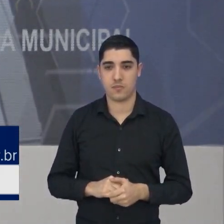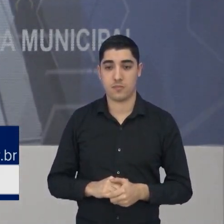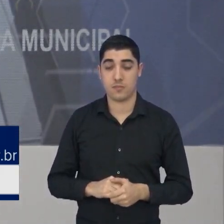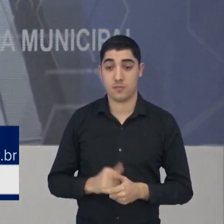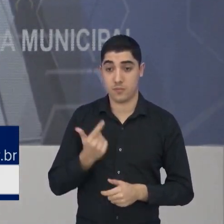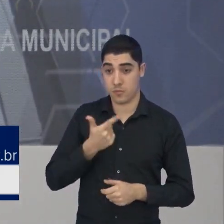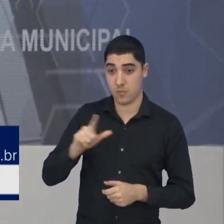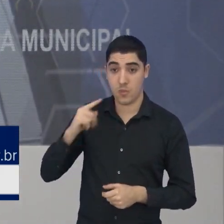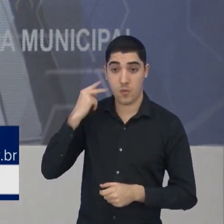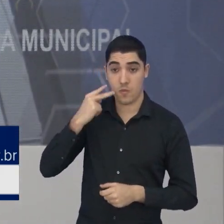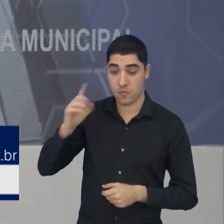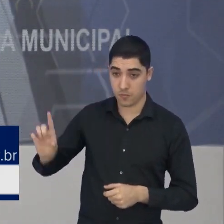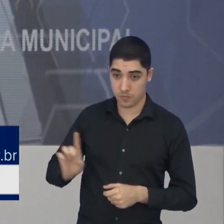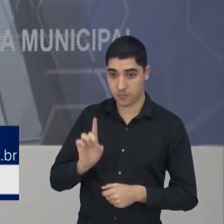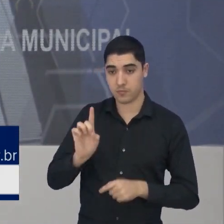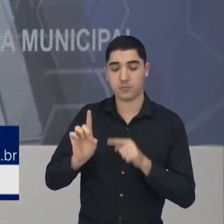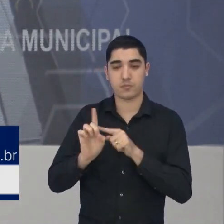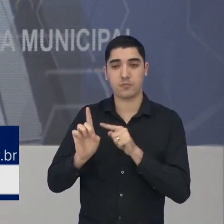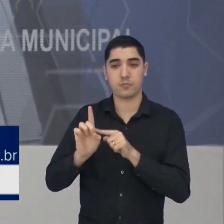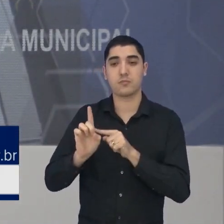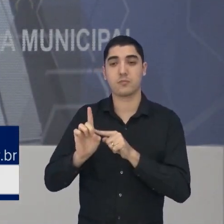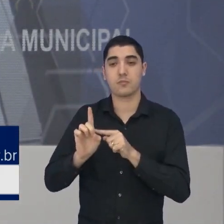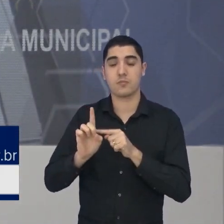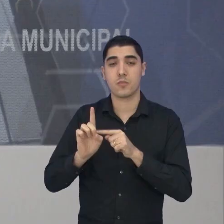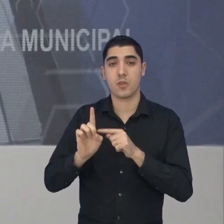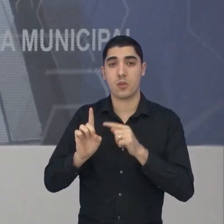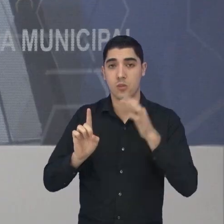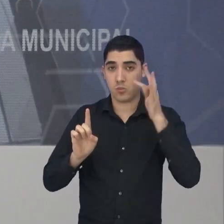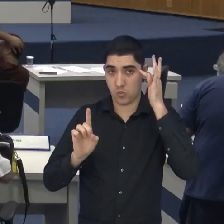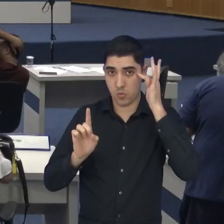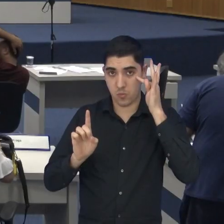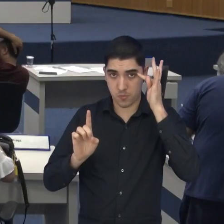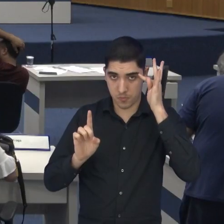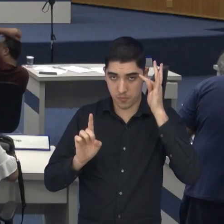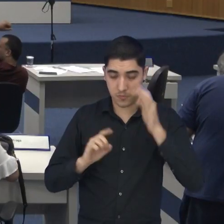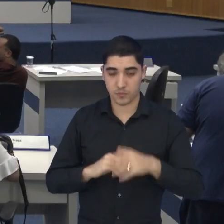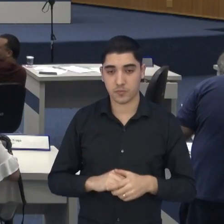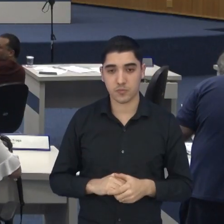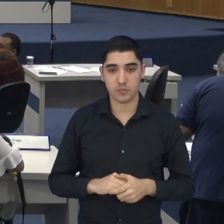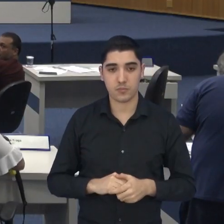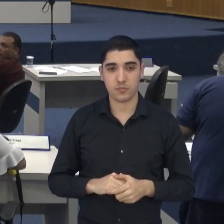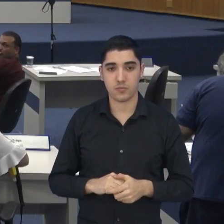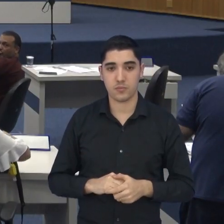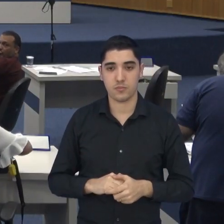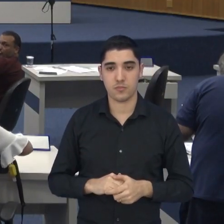Próximo vereador inscrito para falar no processo é o vereador Tomás Henrique.